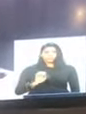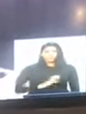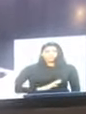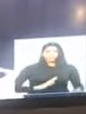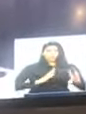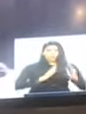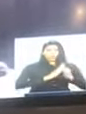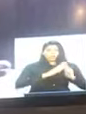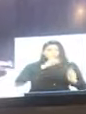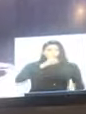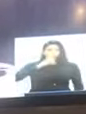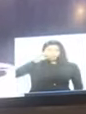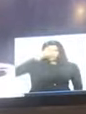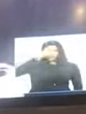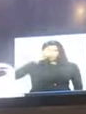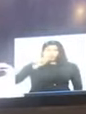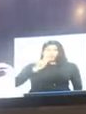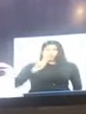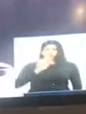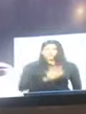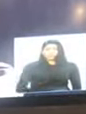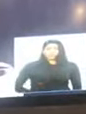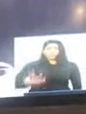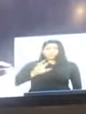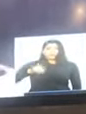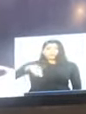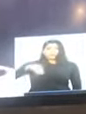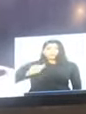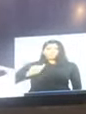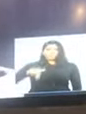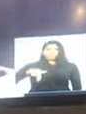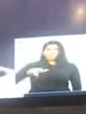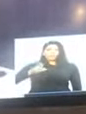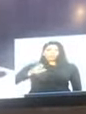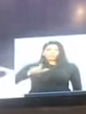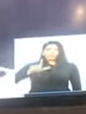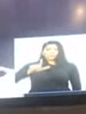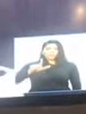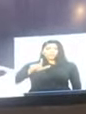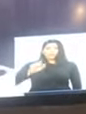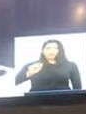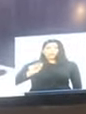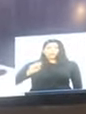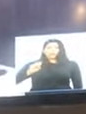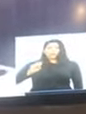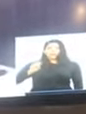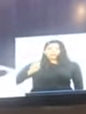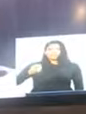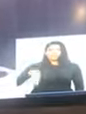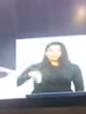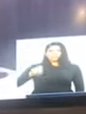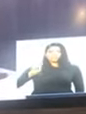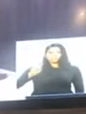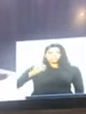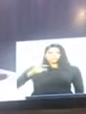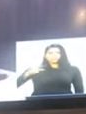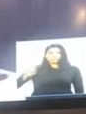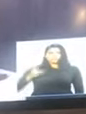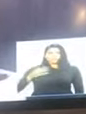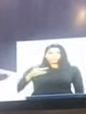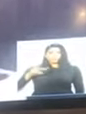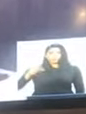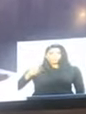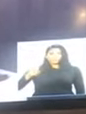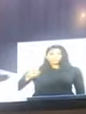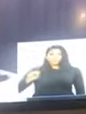Geral Manuel Assunção Pires está sendo ampliado e reformado. Uma